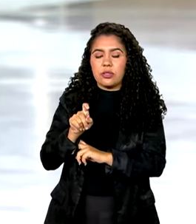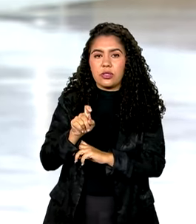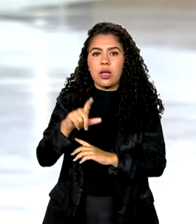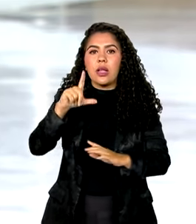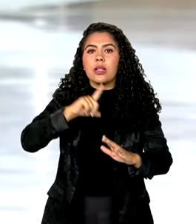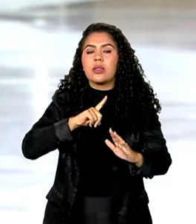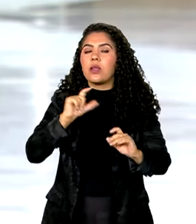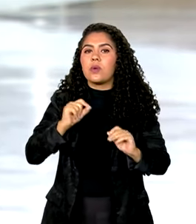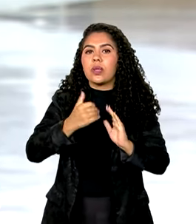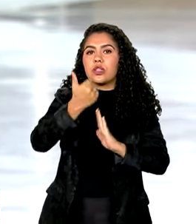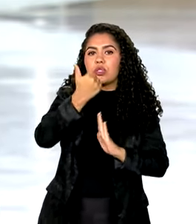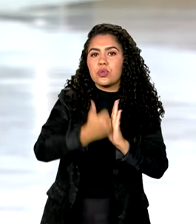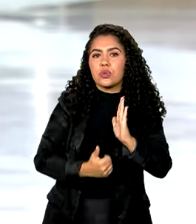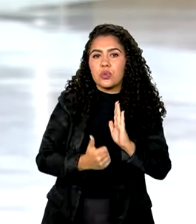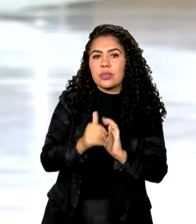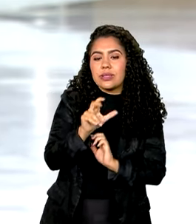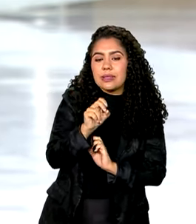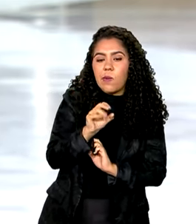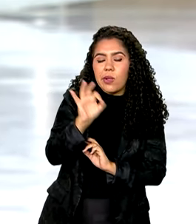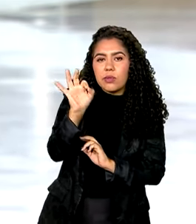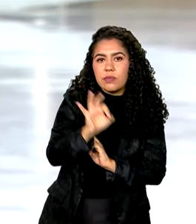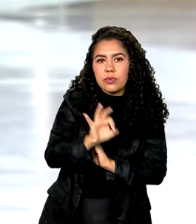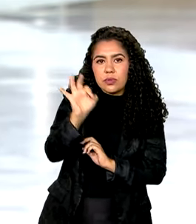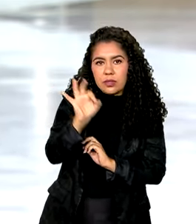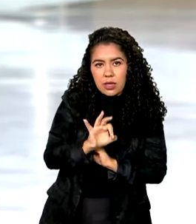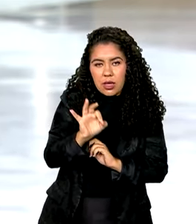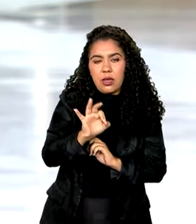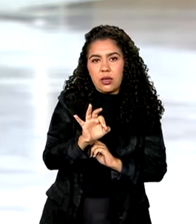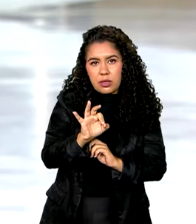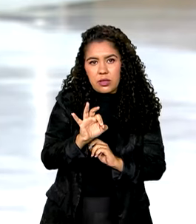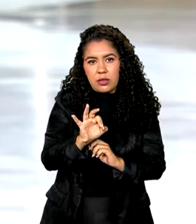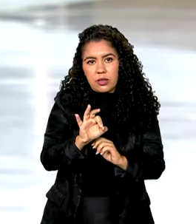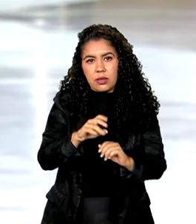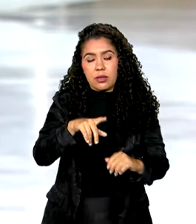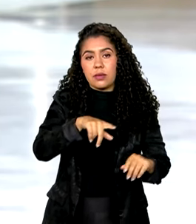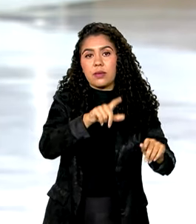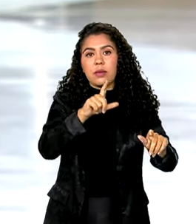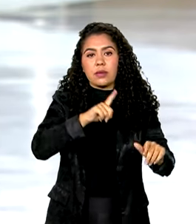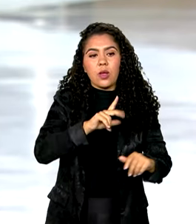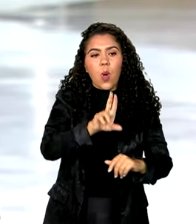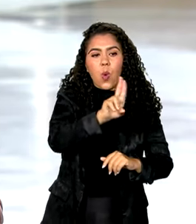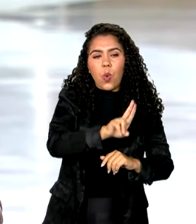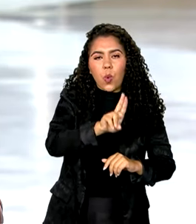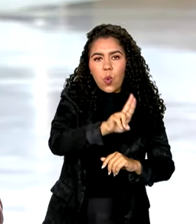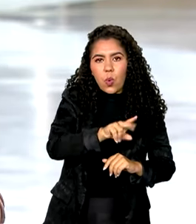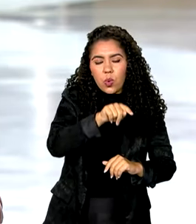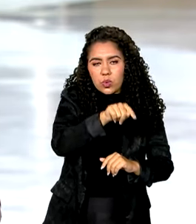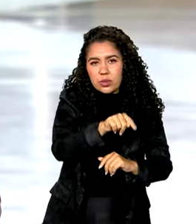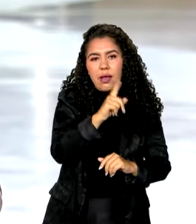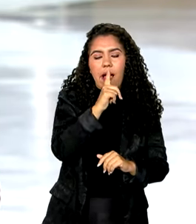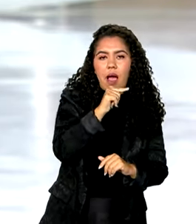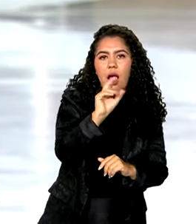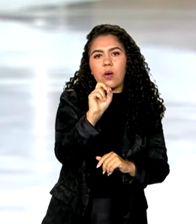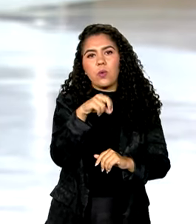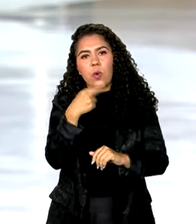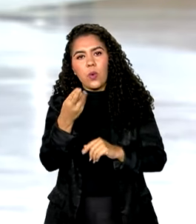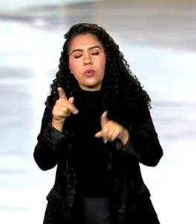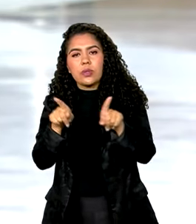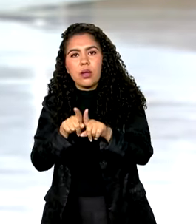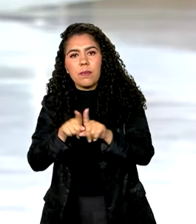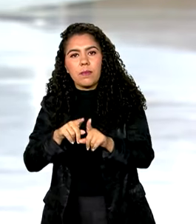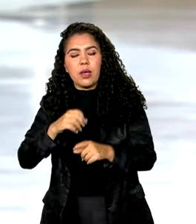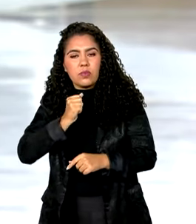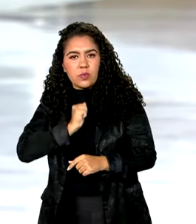de 50% sobre a tarifa aplicável à primeira faixa de consumo. E esse benefício, ele vai incluir